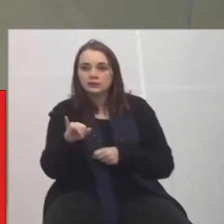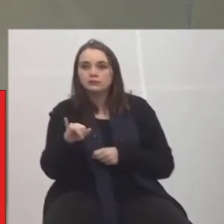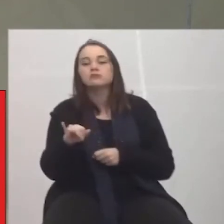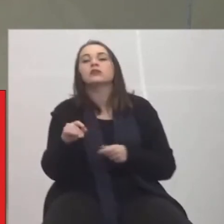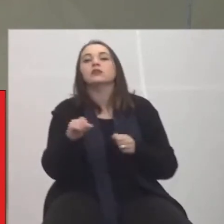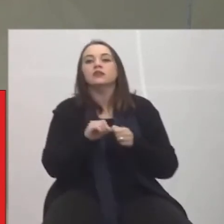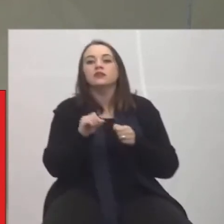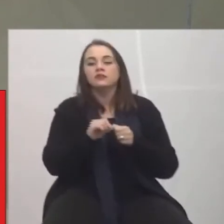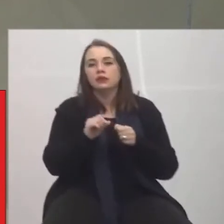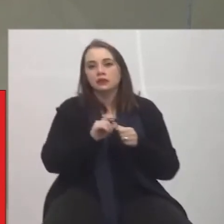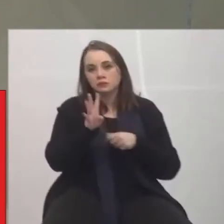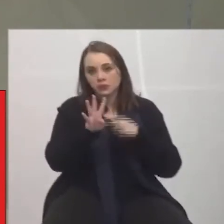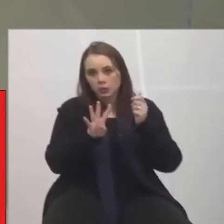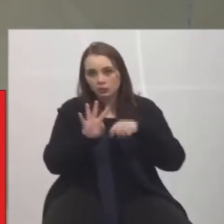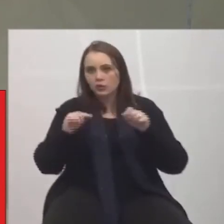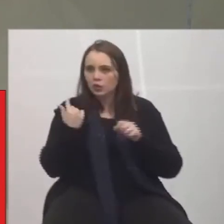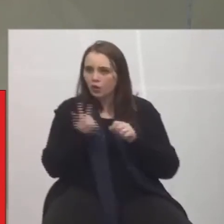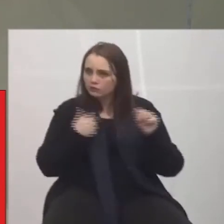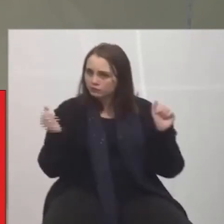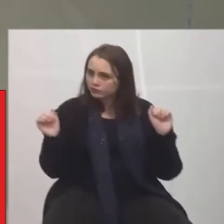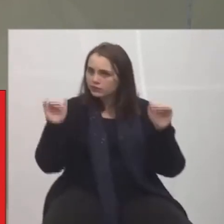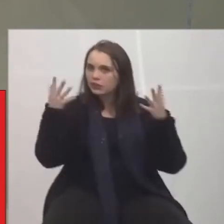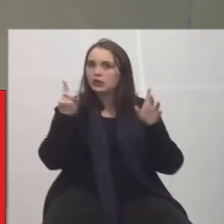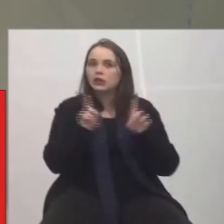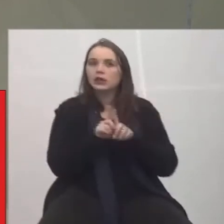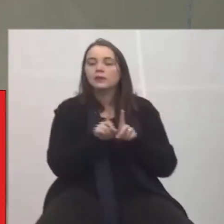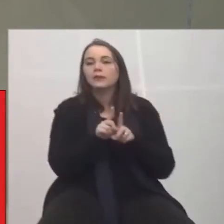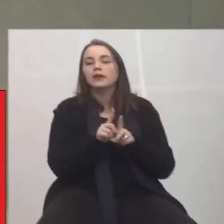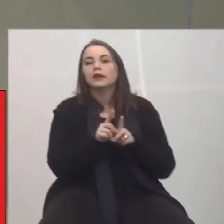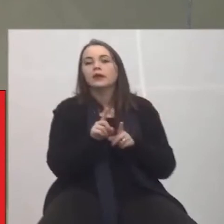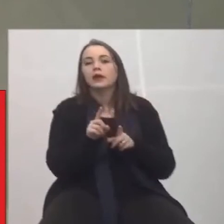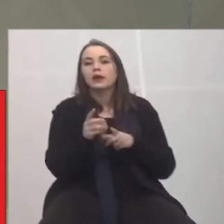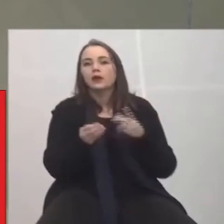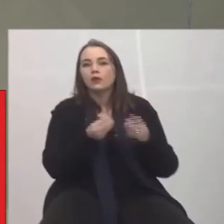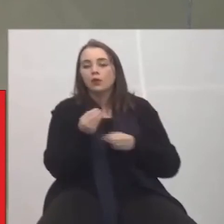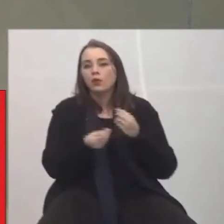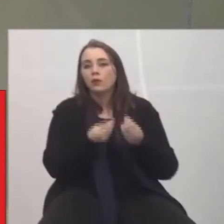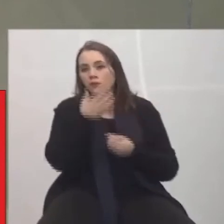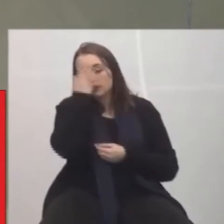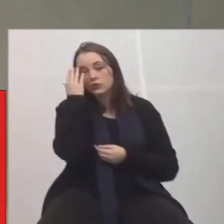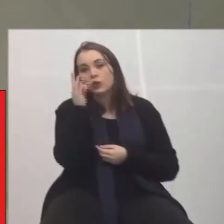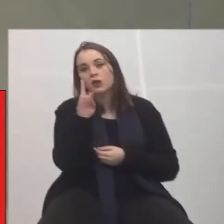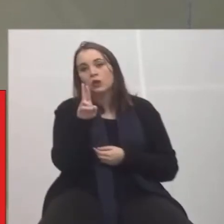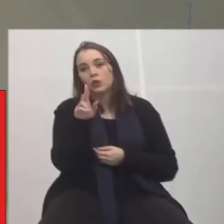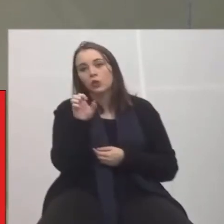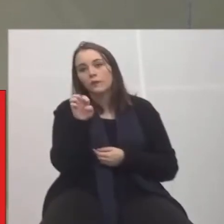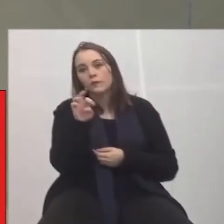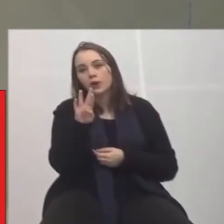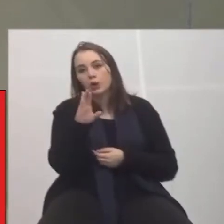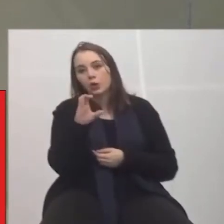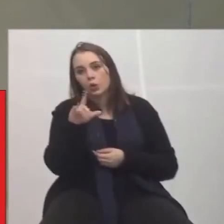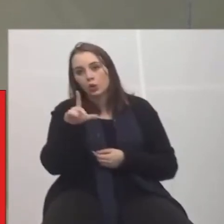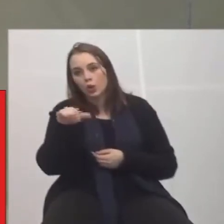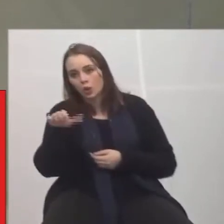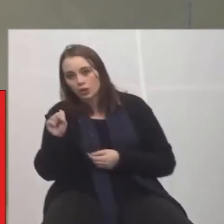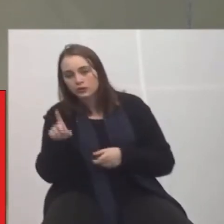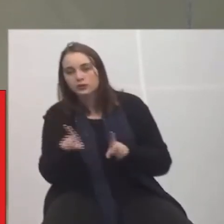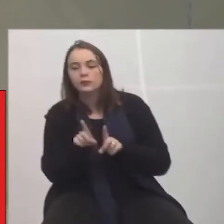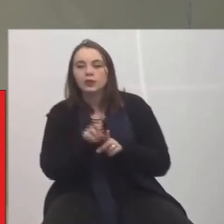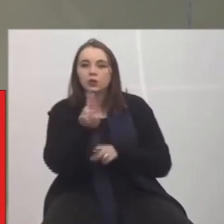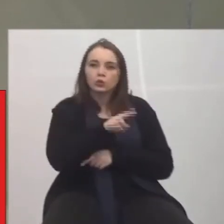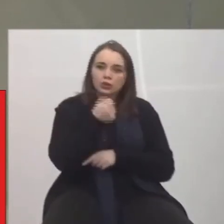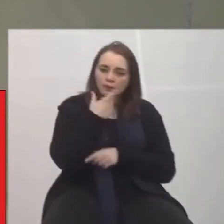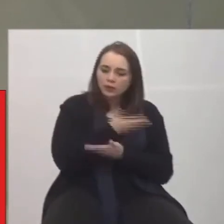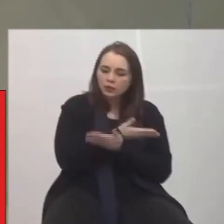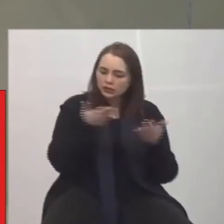primeiro quadrimestre. Sintomas da tuberculose, uso racional de medicamentos, enfim, são outras